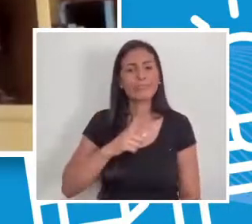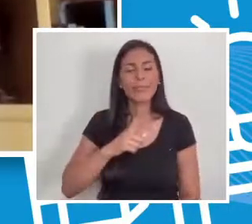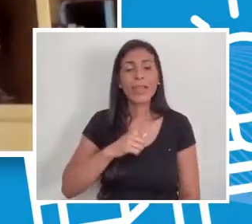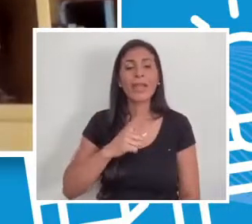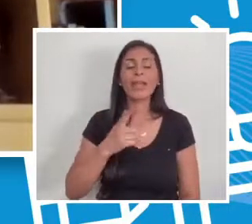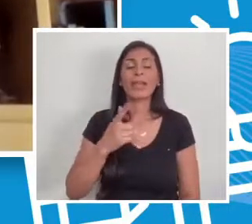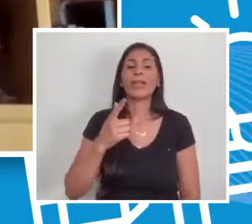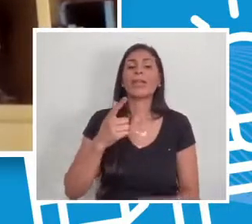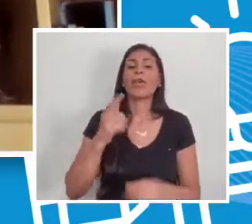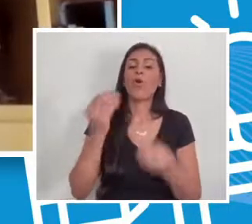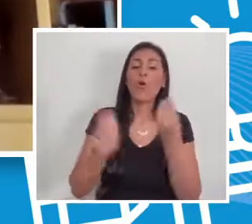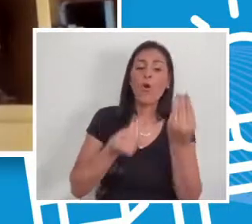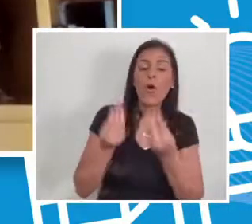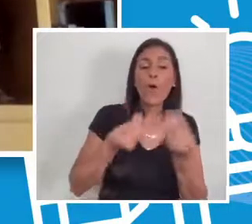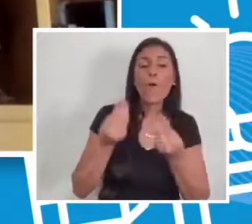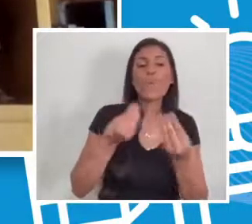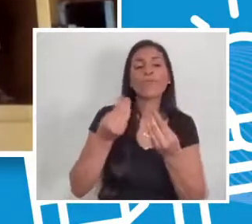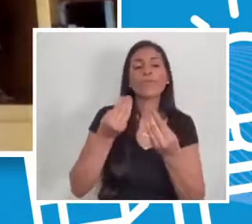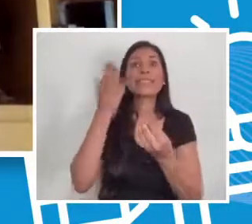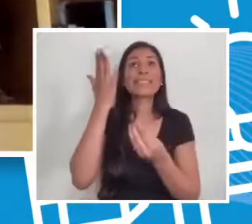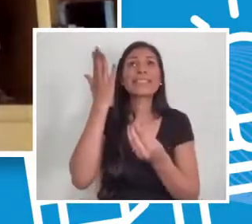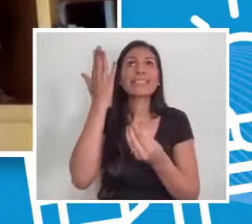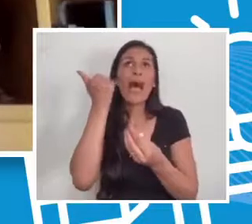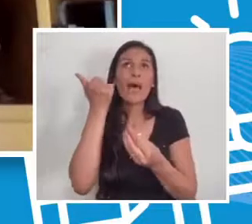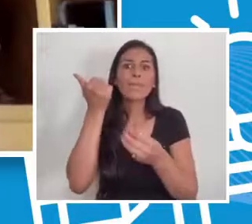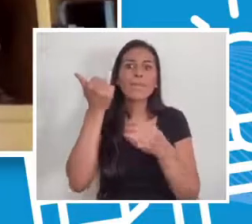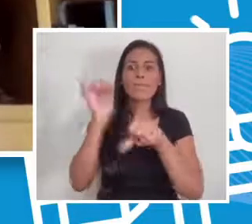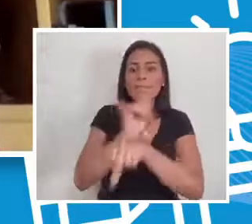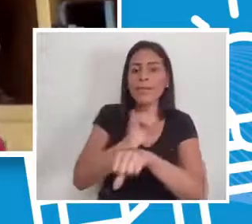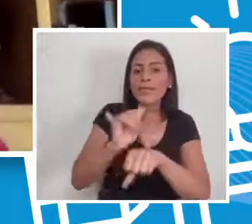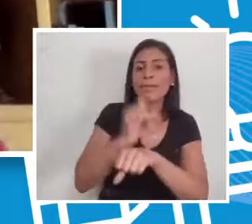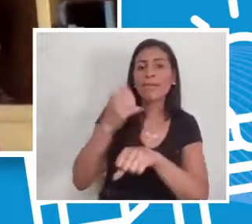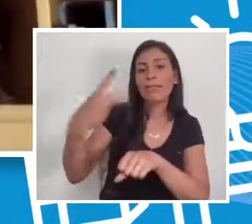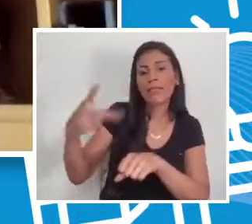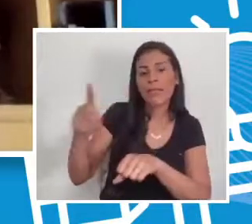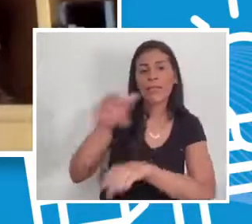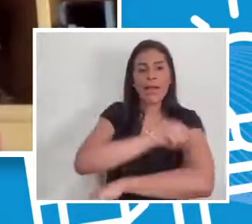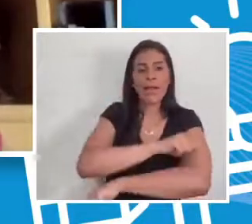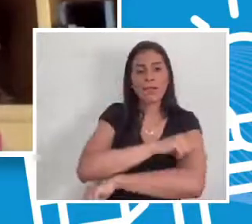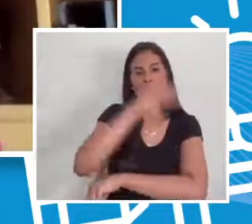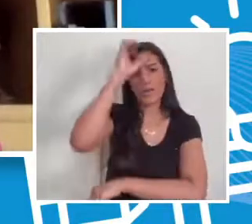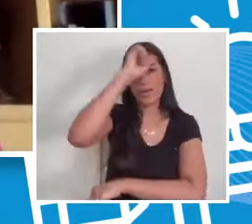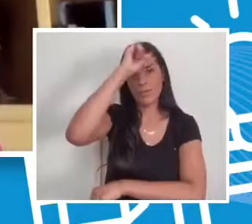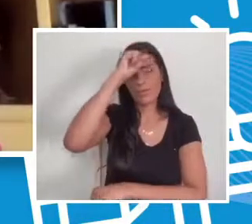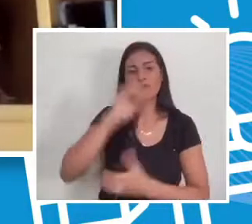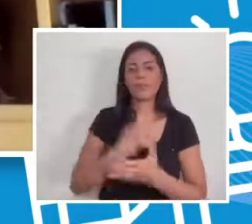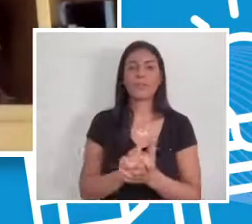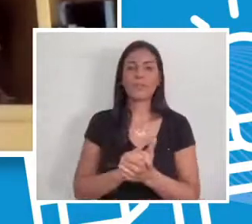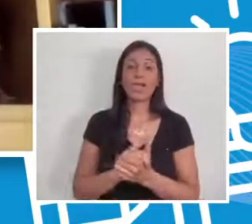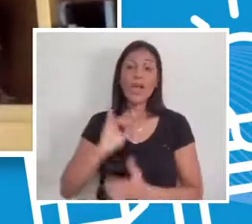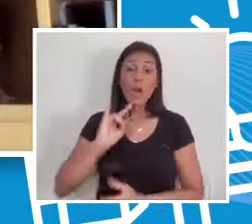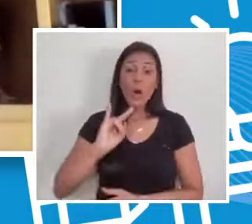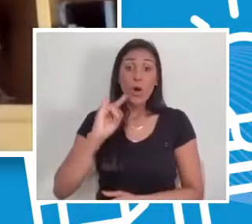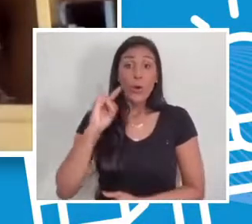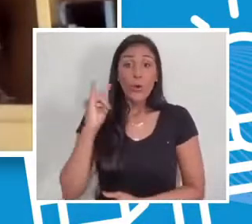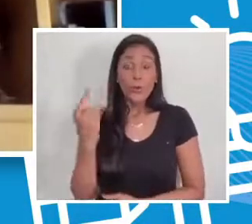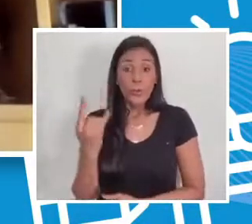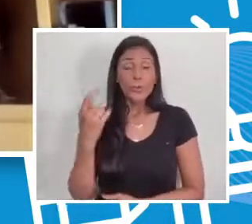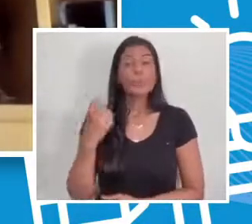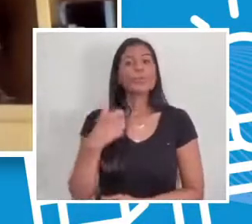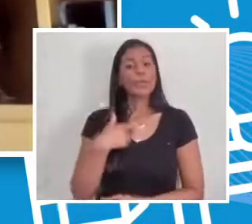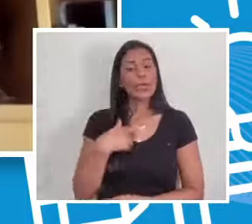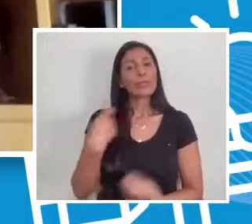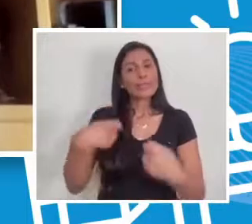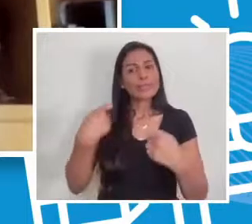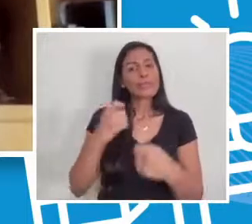aprendam, é muito importante. E, por fim, eu queria dizer para vocês, não há milagre, não há milagre, é trabalho duro.